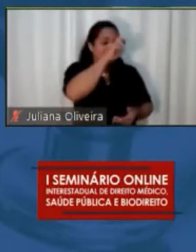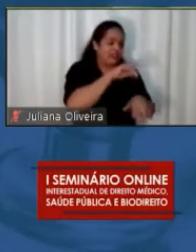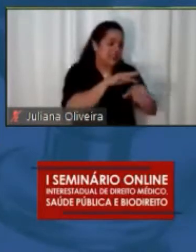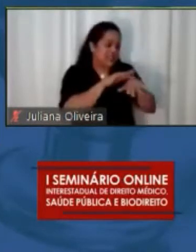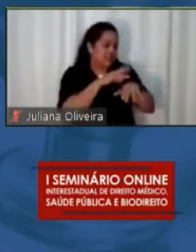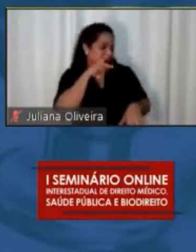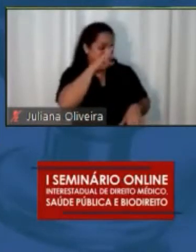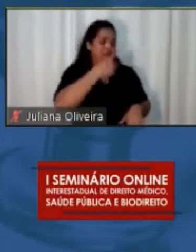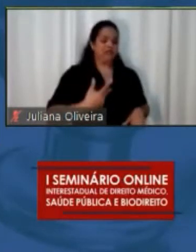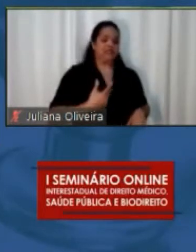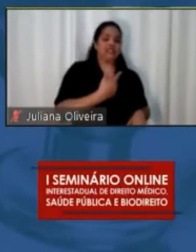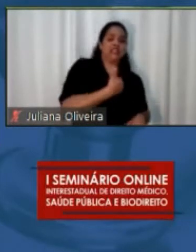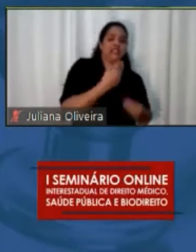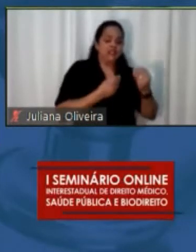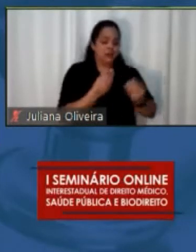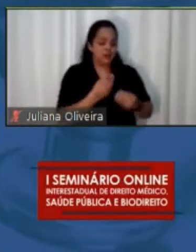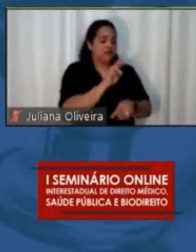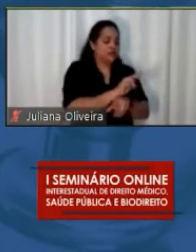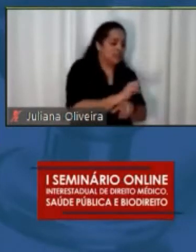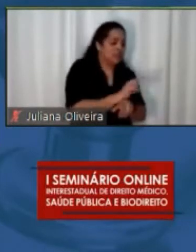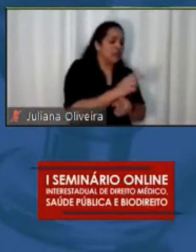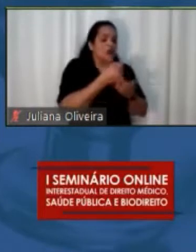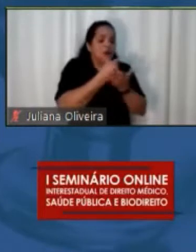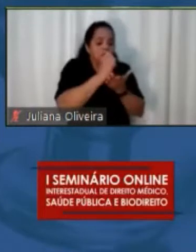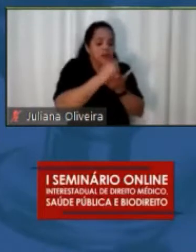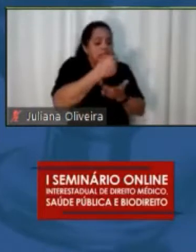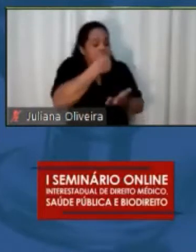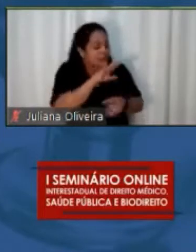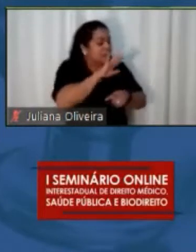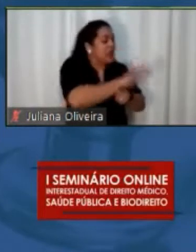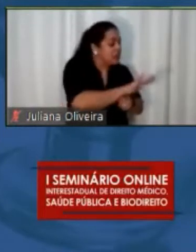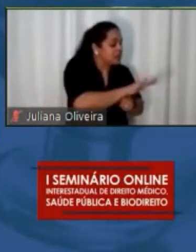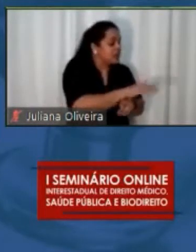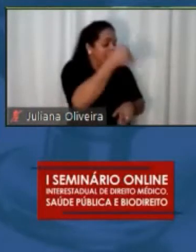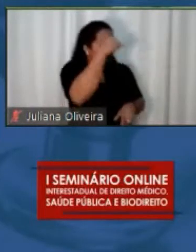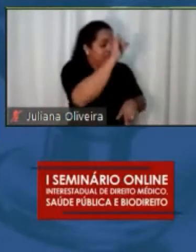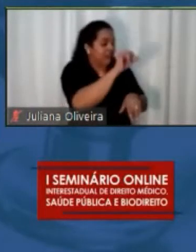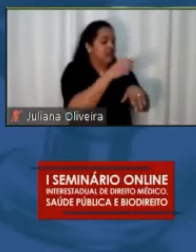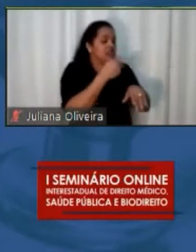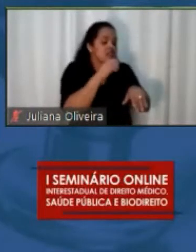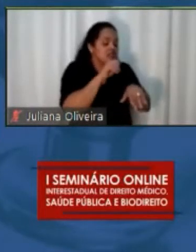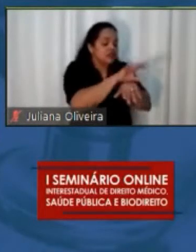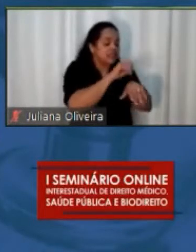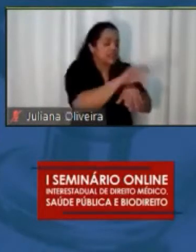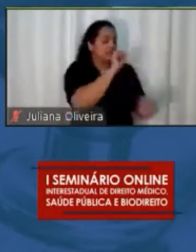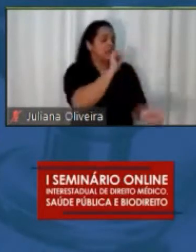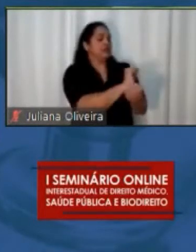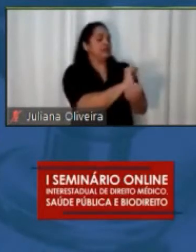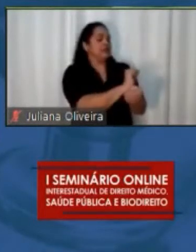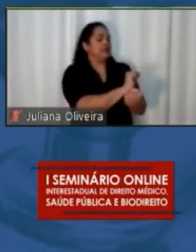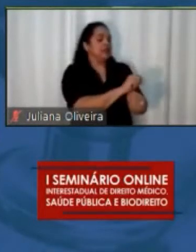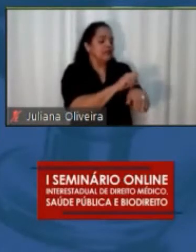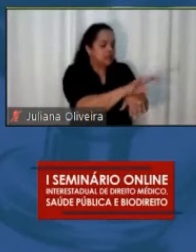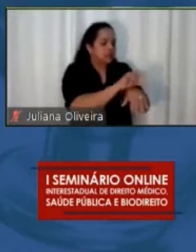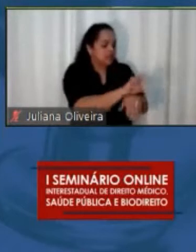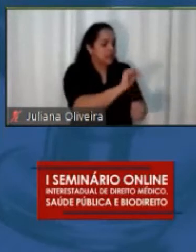agentes hemostáticos tópicos para poder conter sangramentos iniciais, visando estabilizar o paciente e, numa segunda etapa,